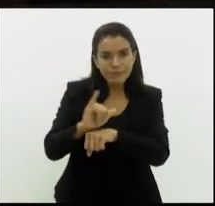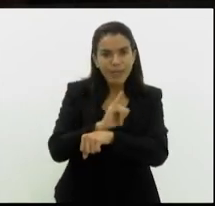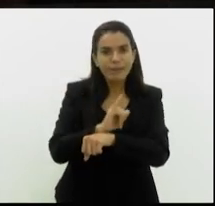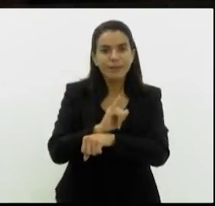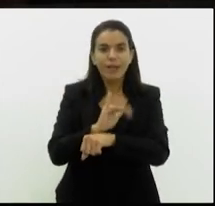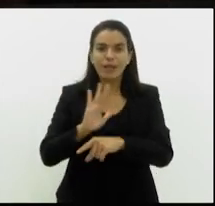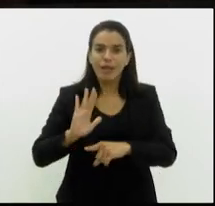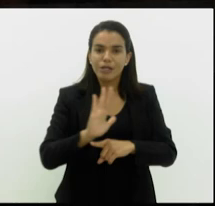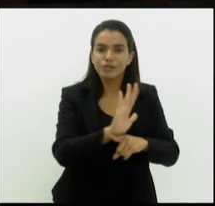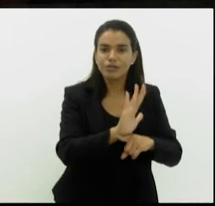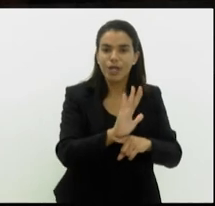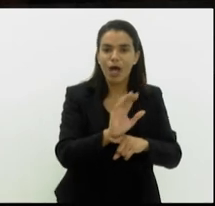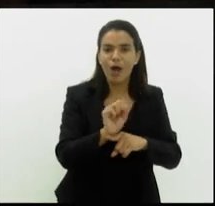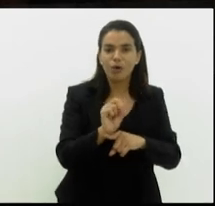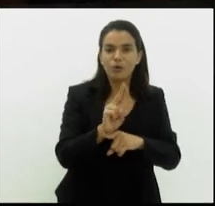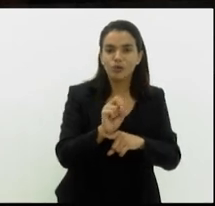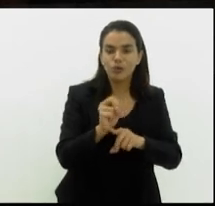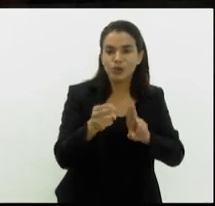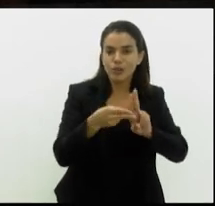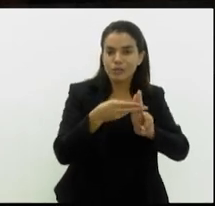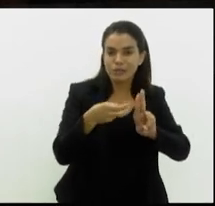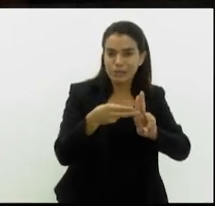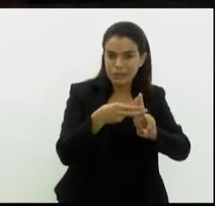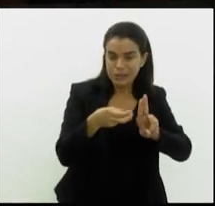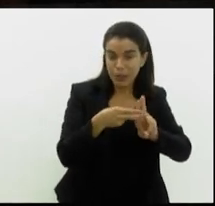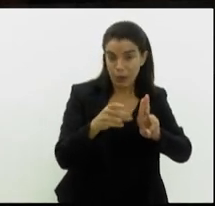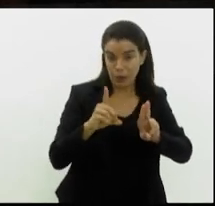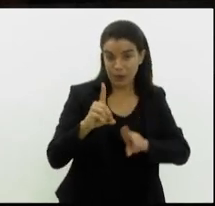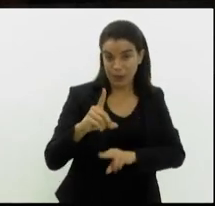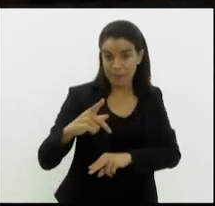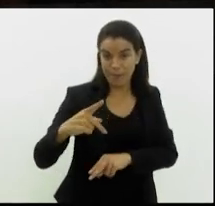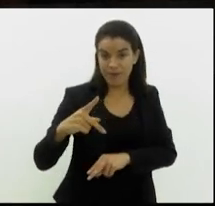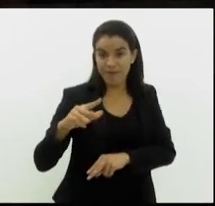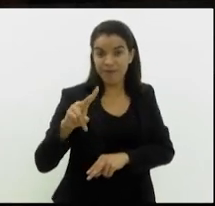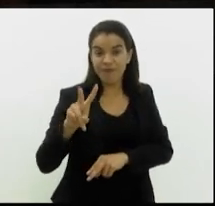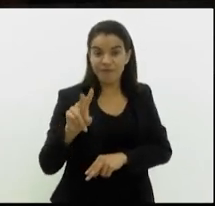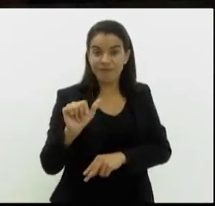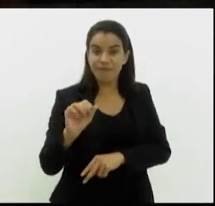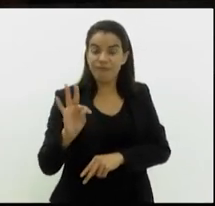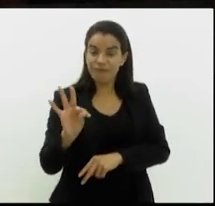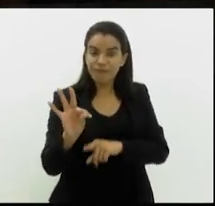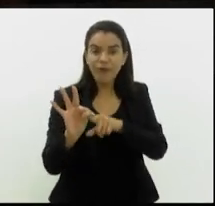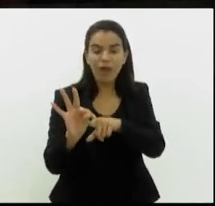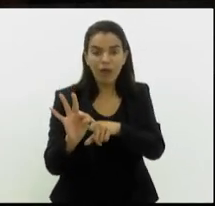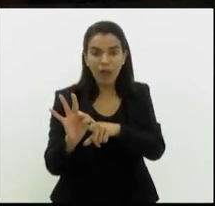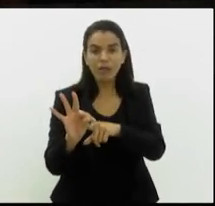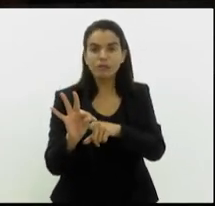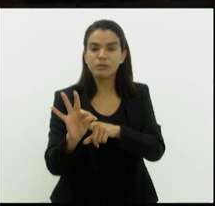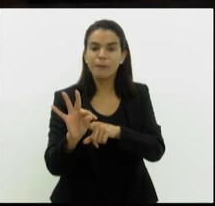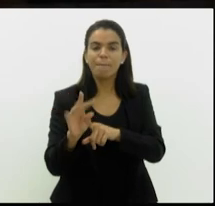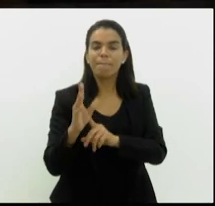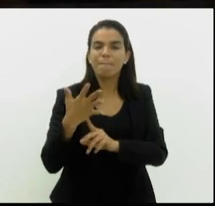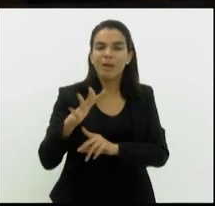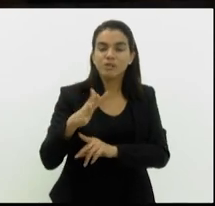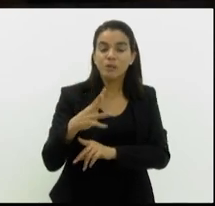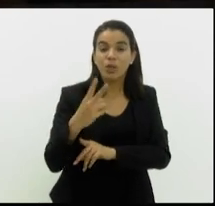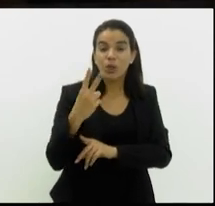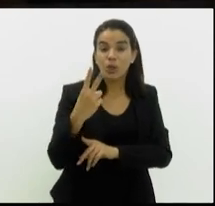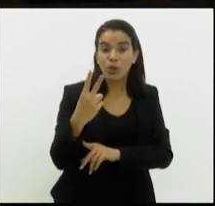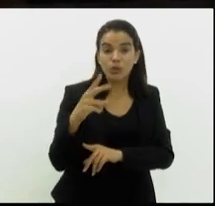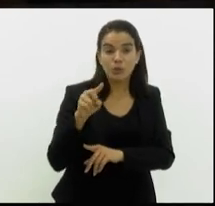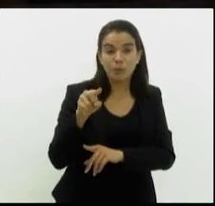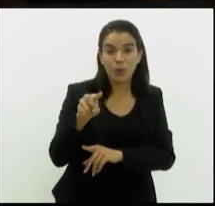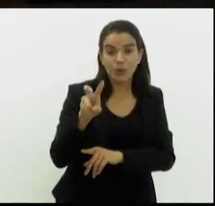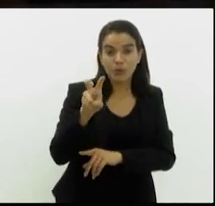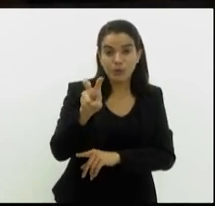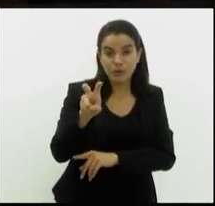SUS. Em média, o DPVAT colocava na ordem de 2,5 bilhões de reais